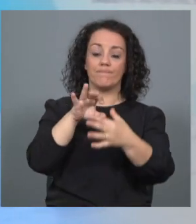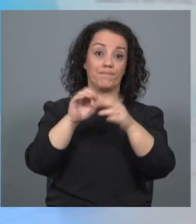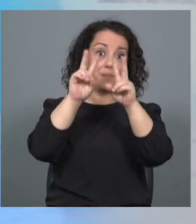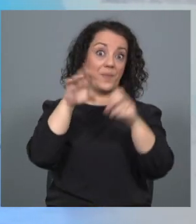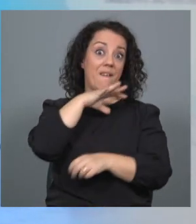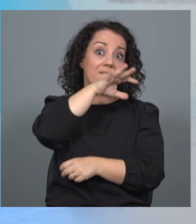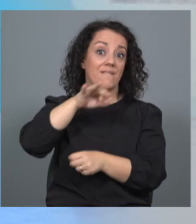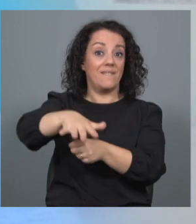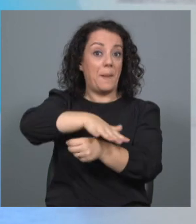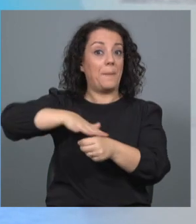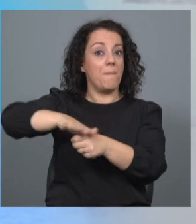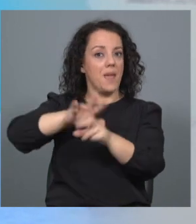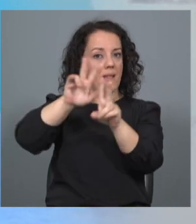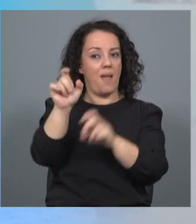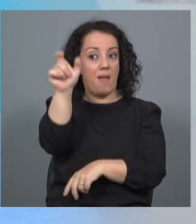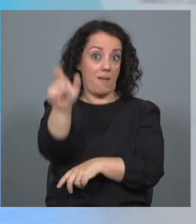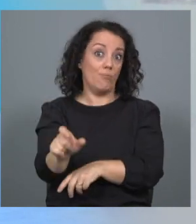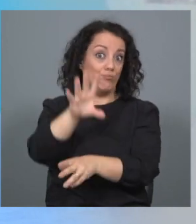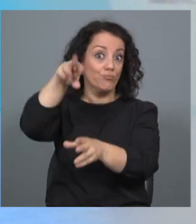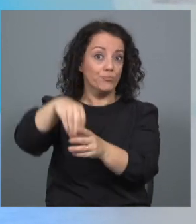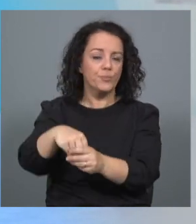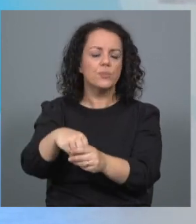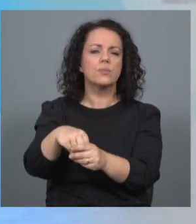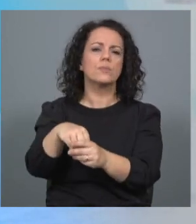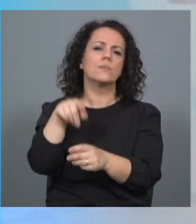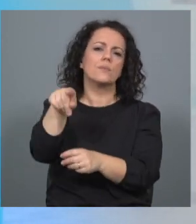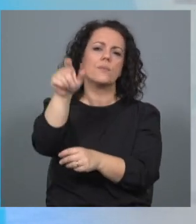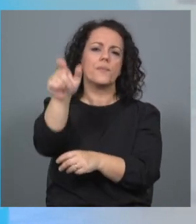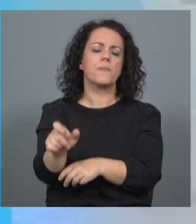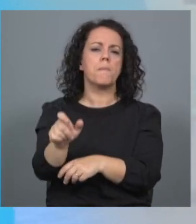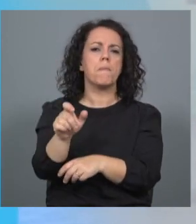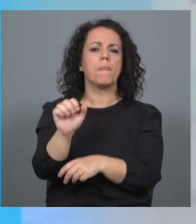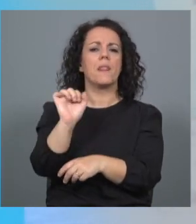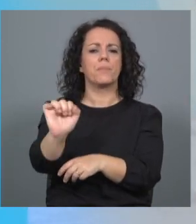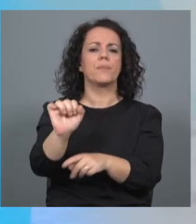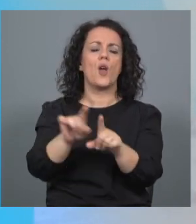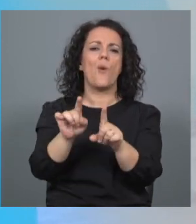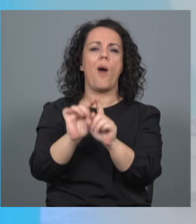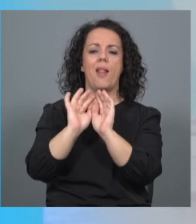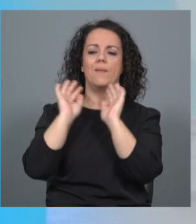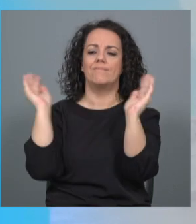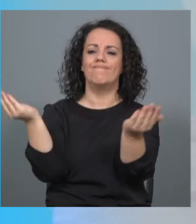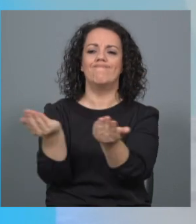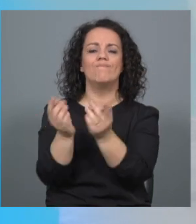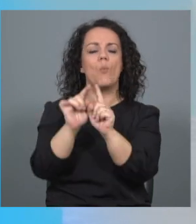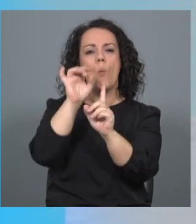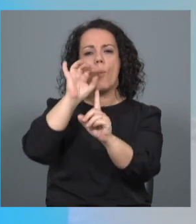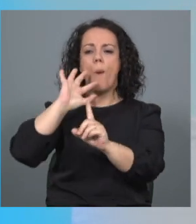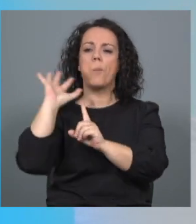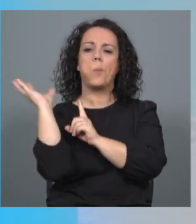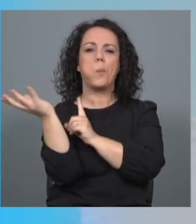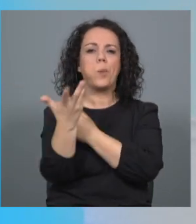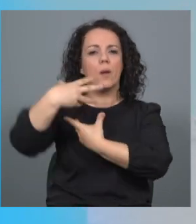qual está particularmente ligado, digamos assim, o ecossistema ou o ambiente propício também